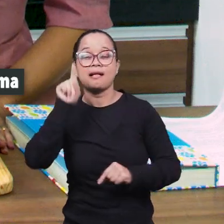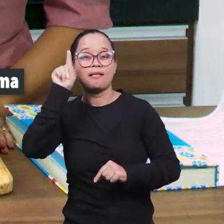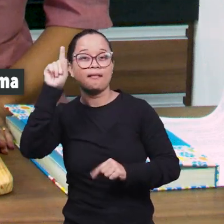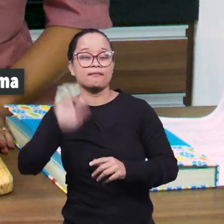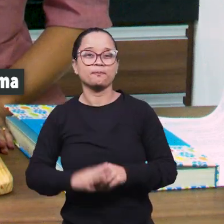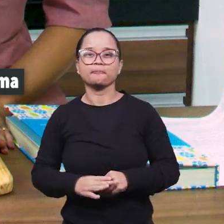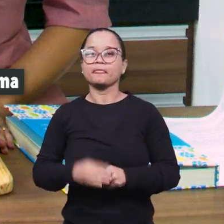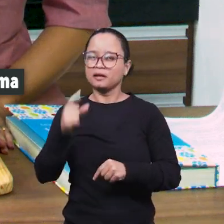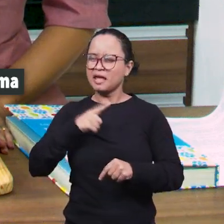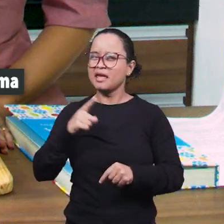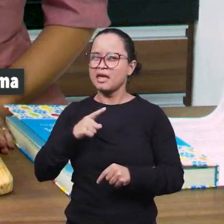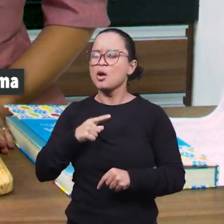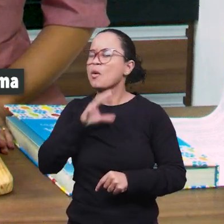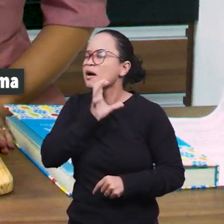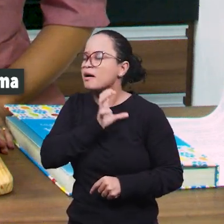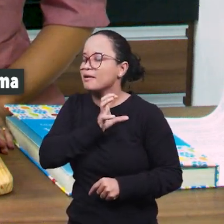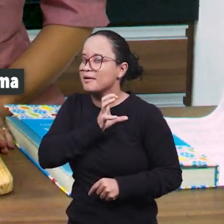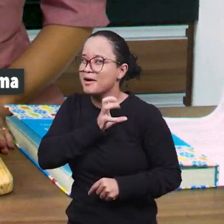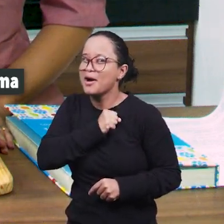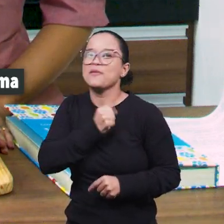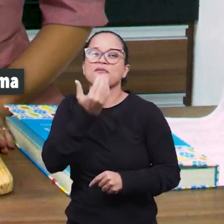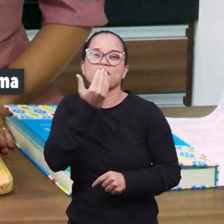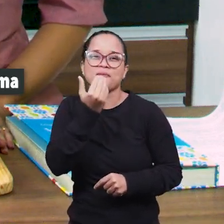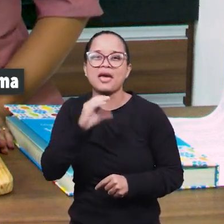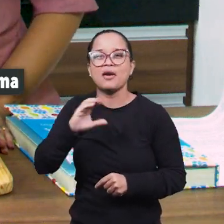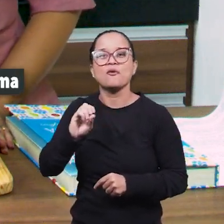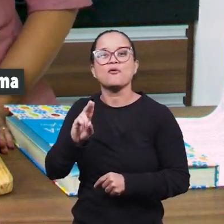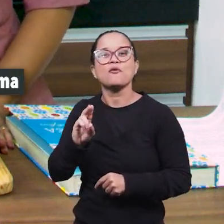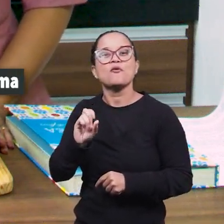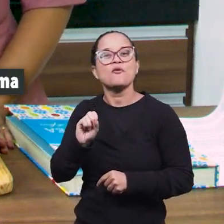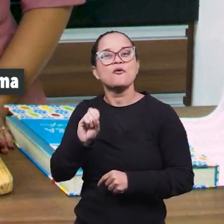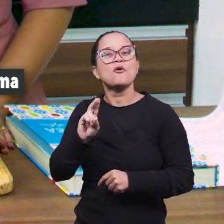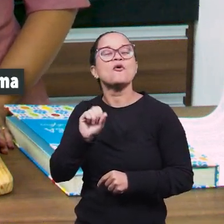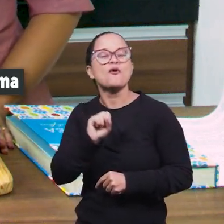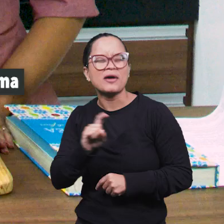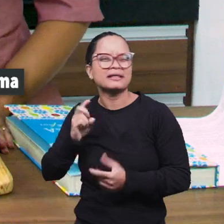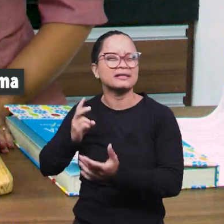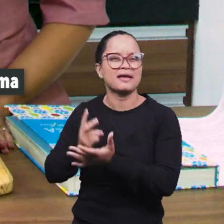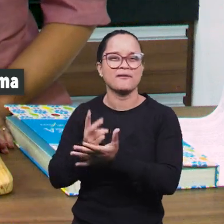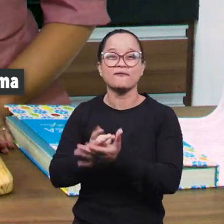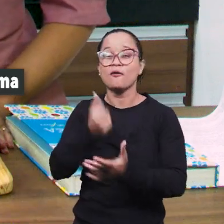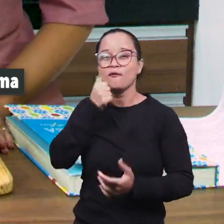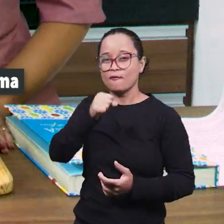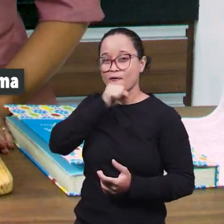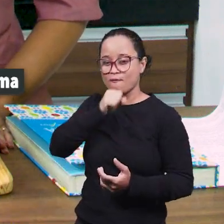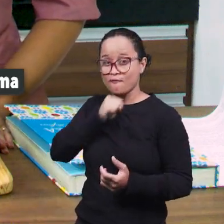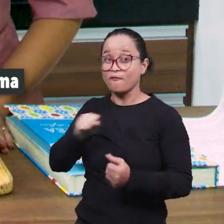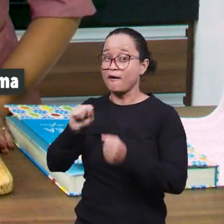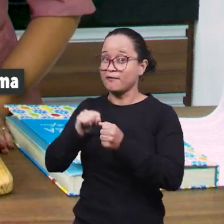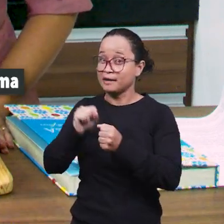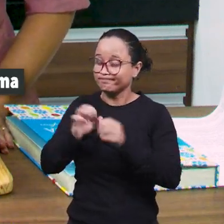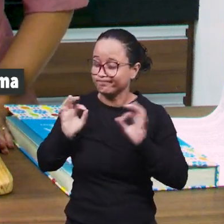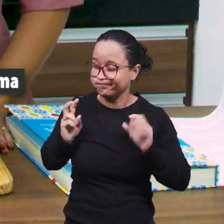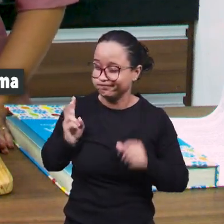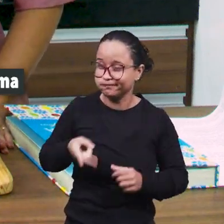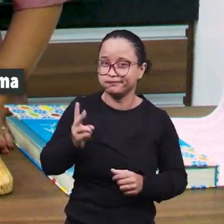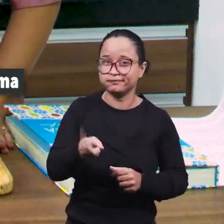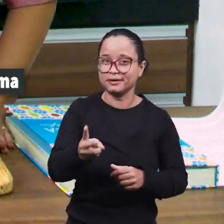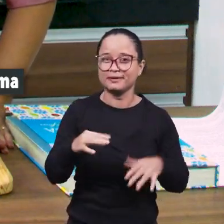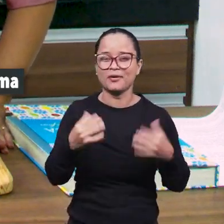aquele cuscuzinho quentinho da vovó. Tem aí nos comentários se realmente cuscuzeira é